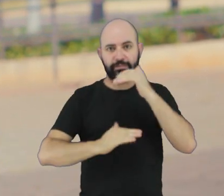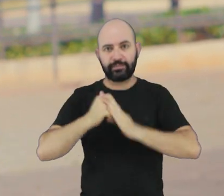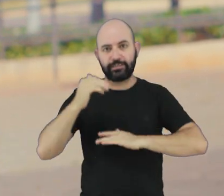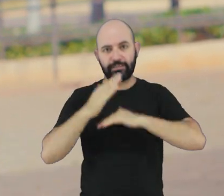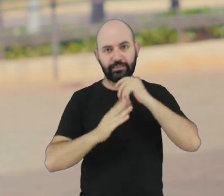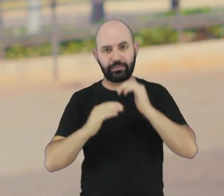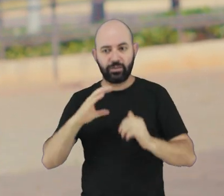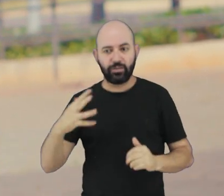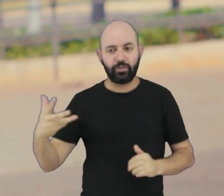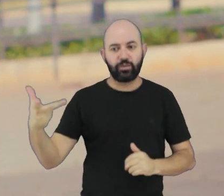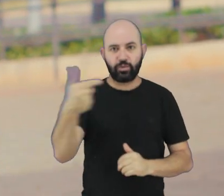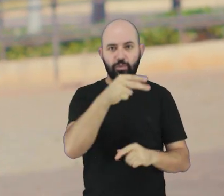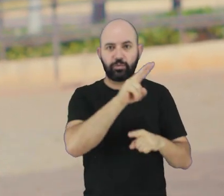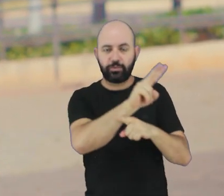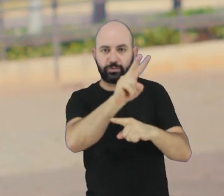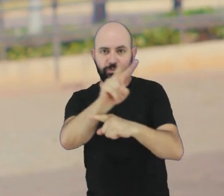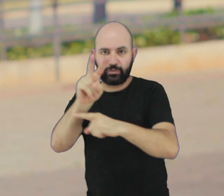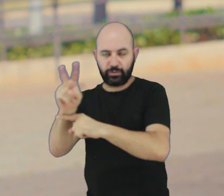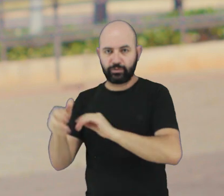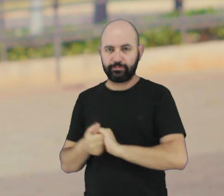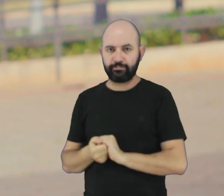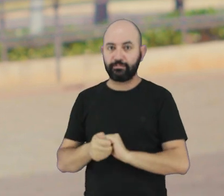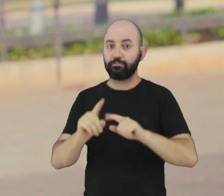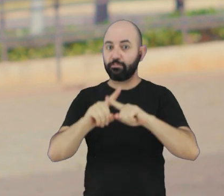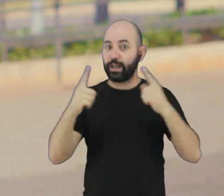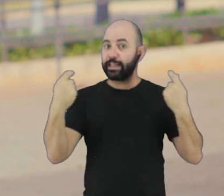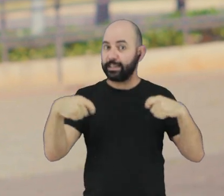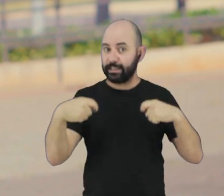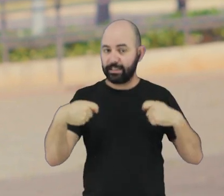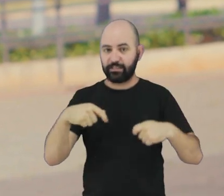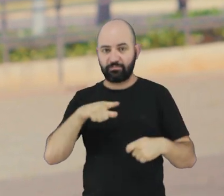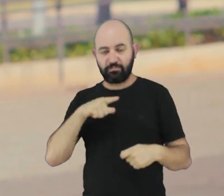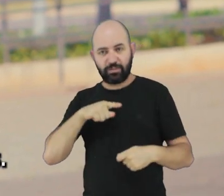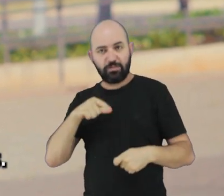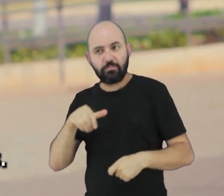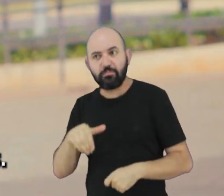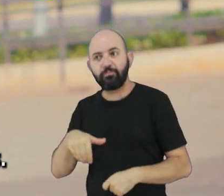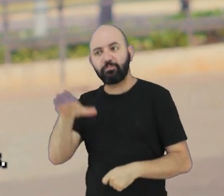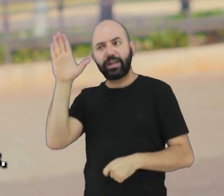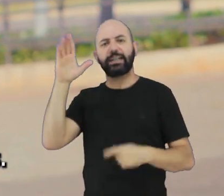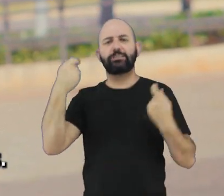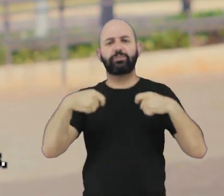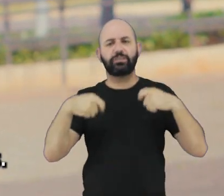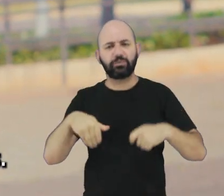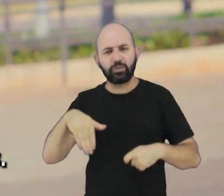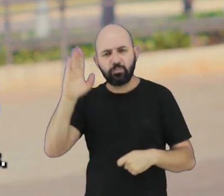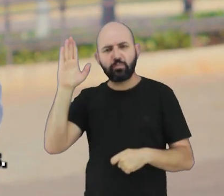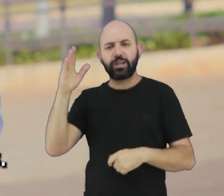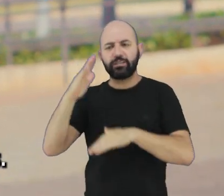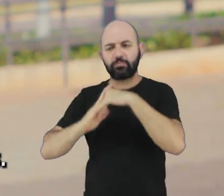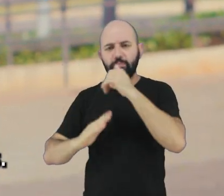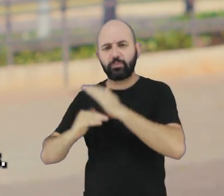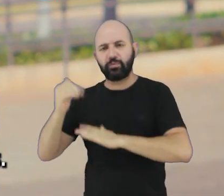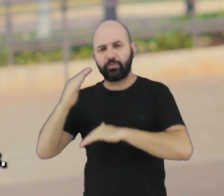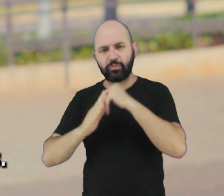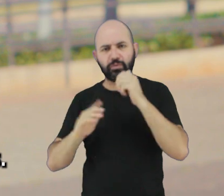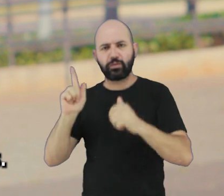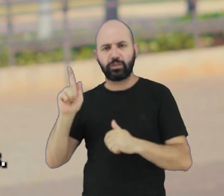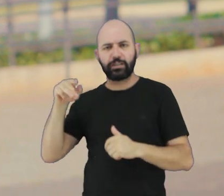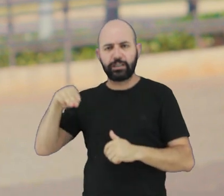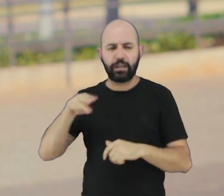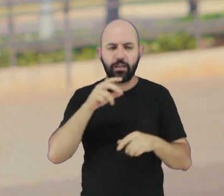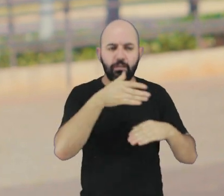eficiência das nossas forças de segurança. Mas temos que ter mais. Precisamos de mais guardas municipais nas